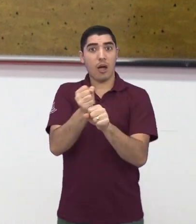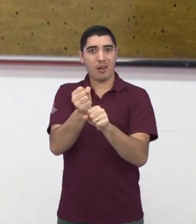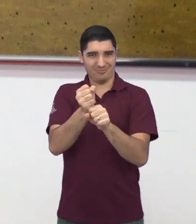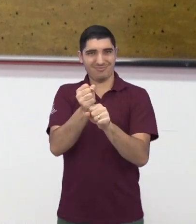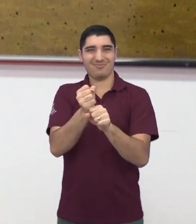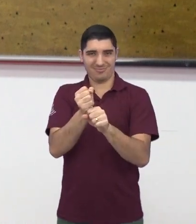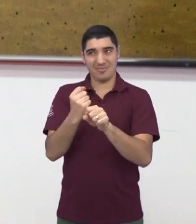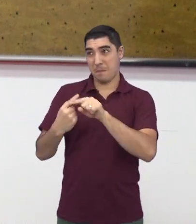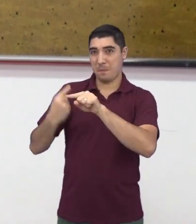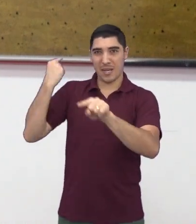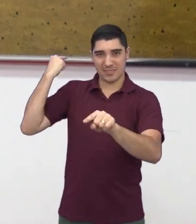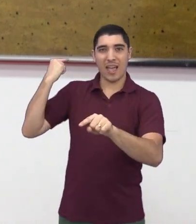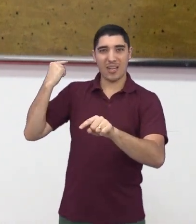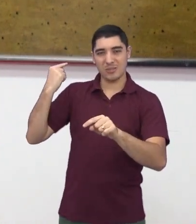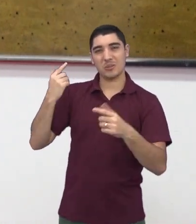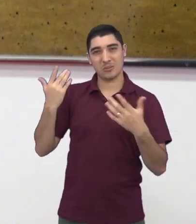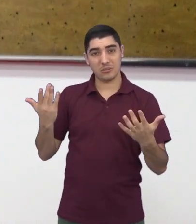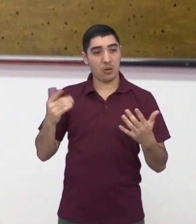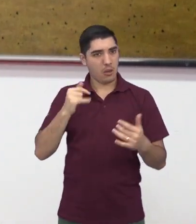muito